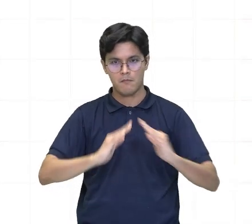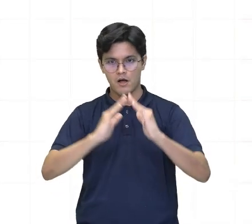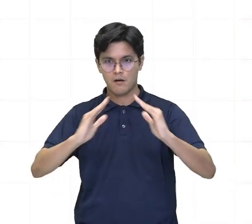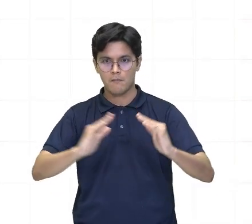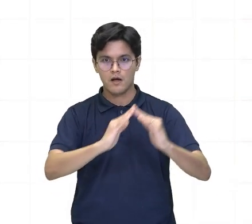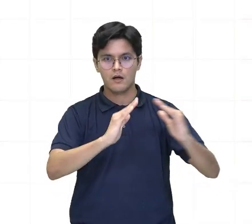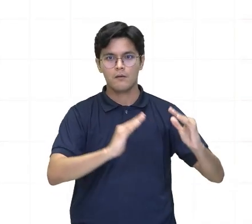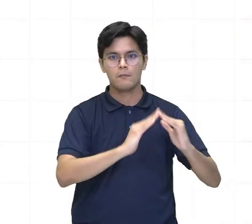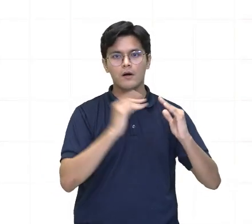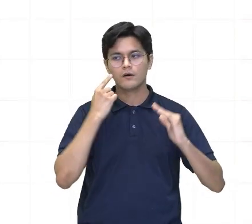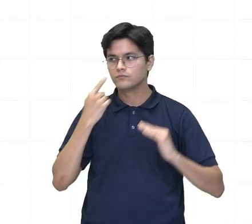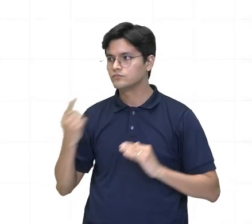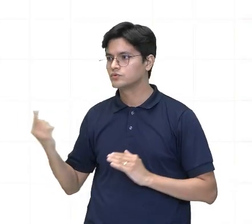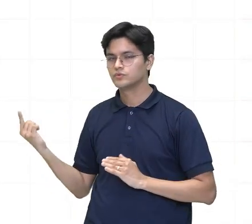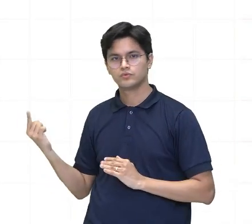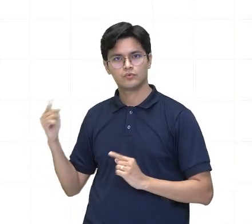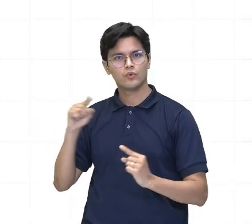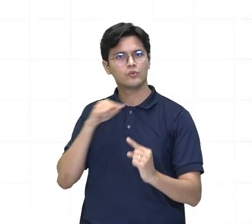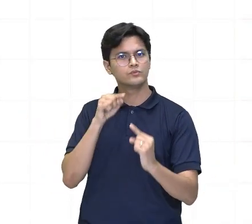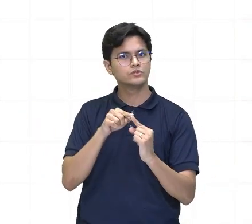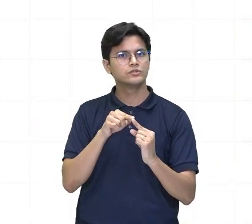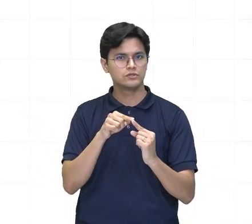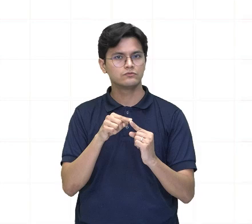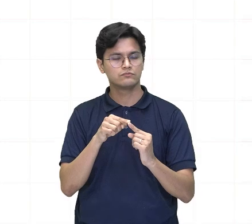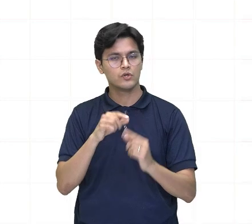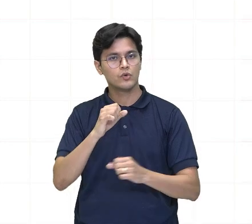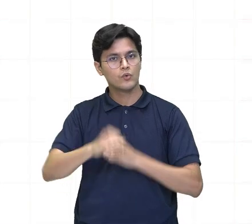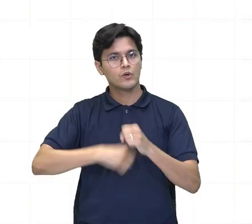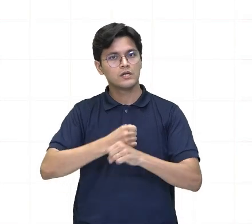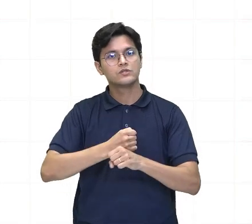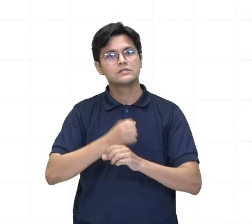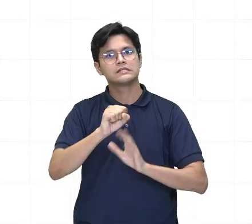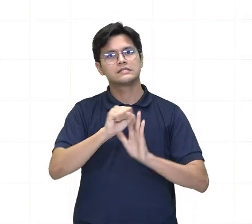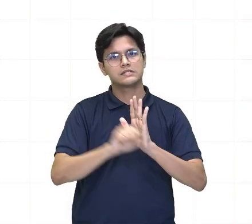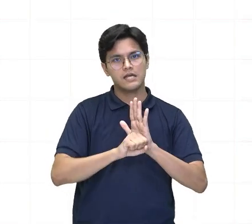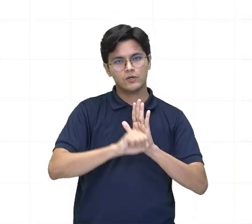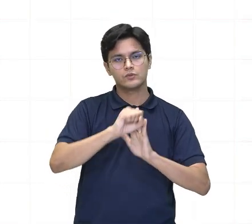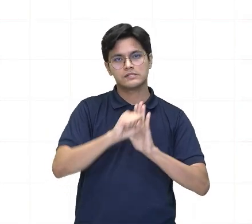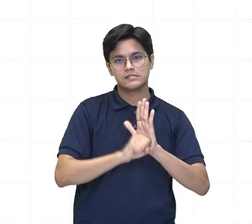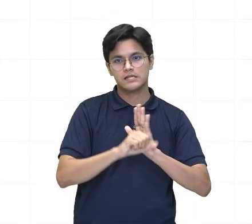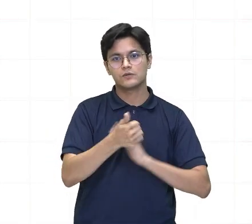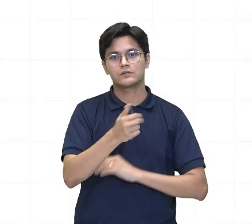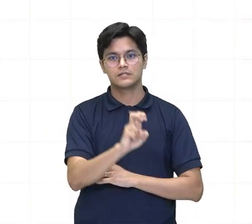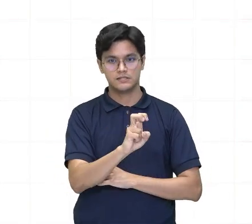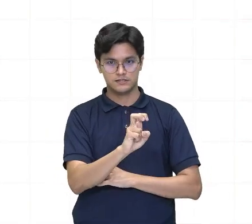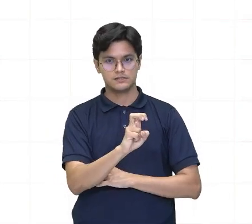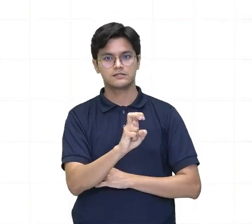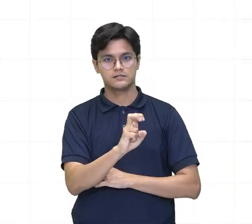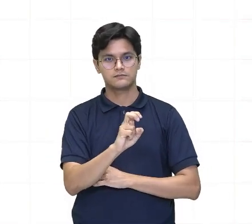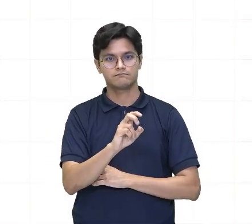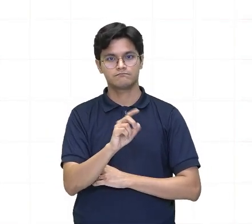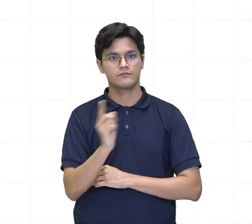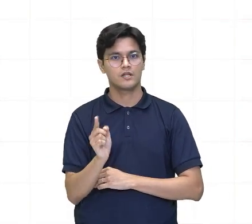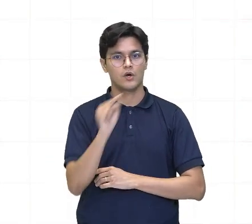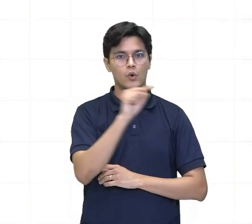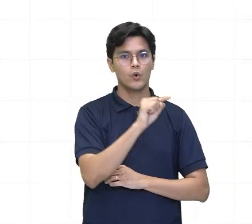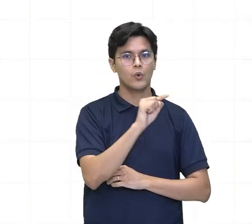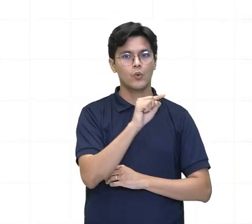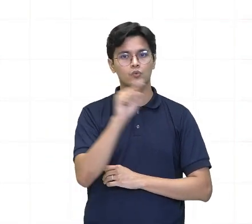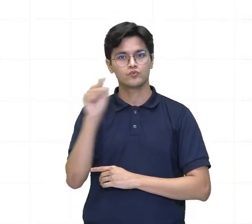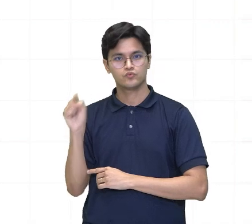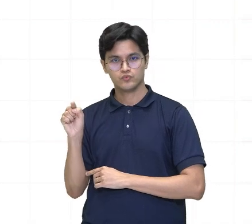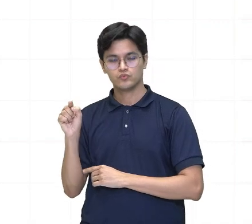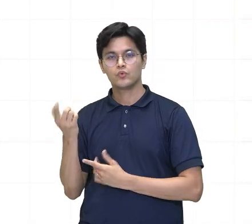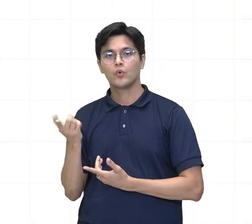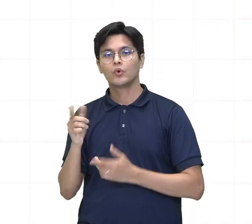século XIX. Ela foi construída por volta do século XV. Já Chichén Itzá, que fica no México, ela foi construída